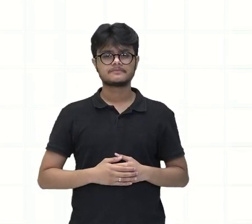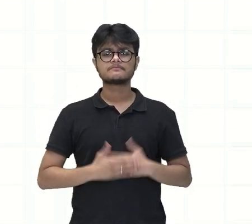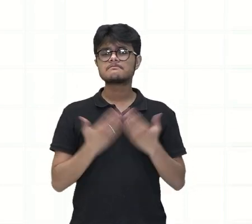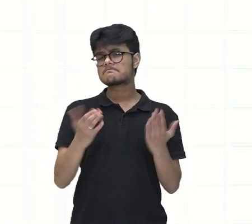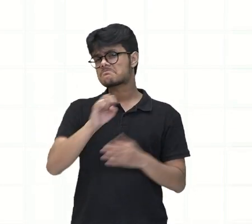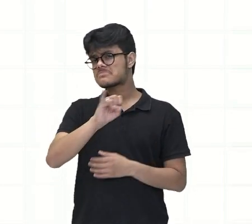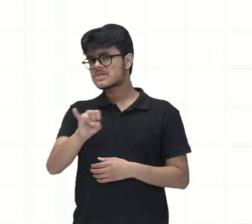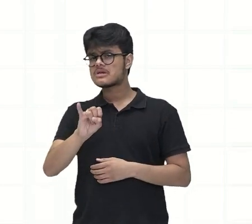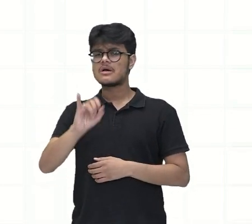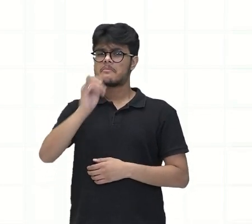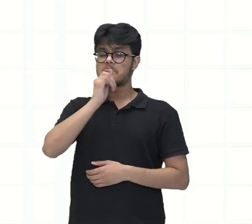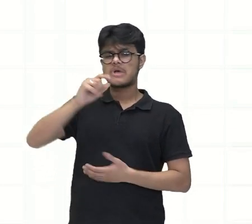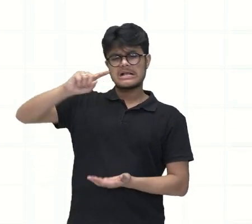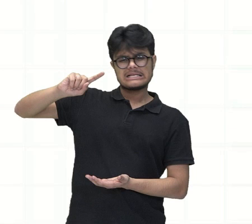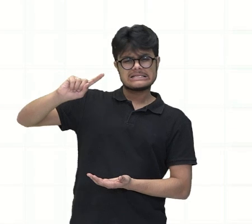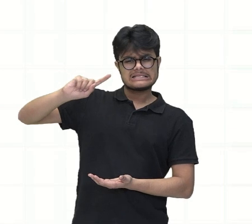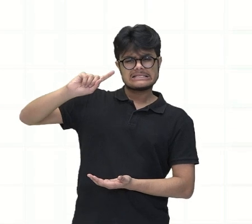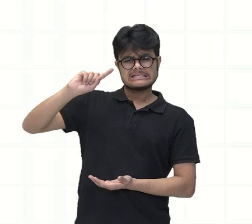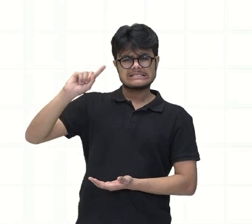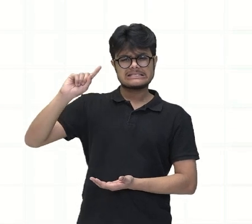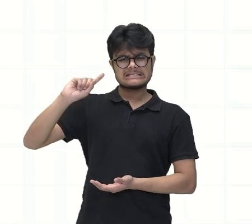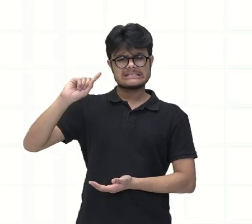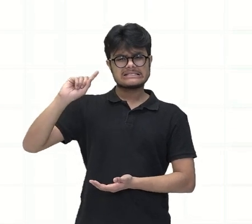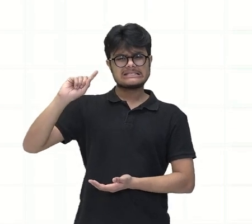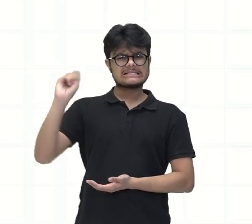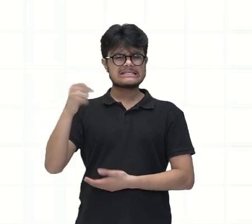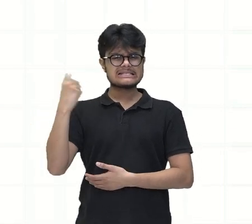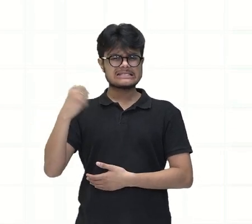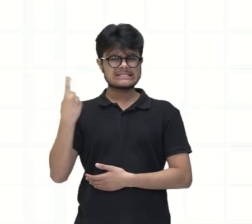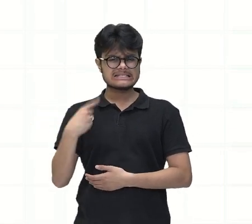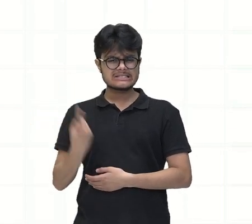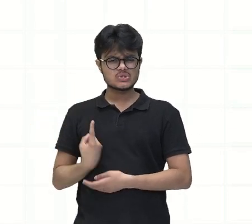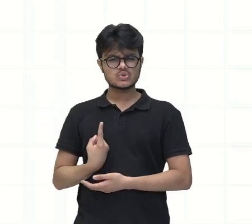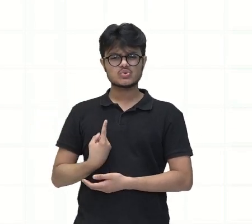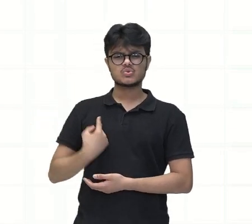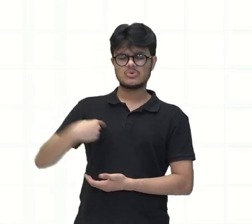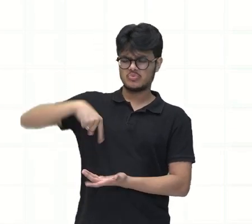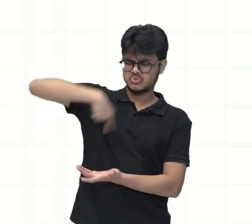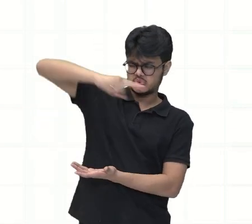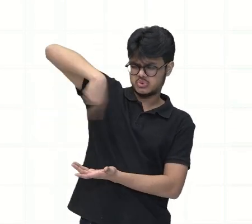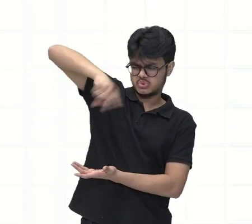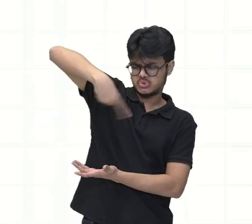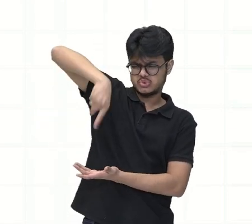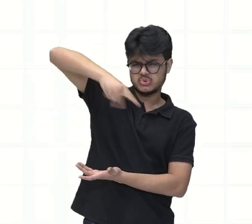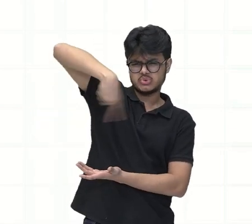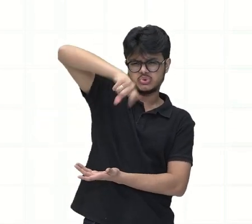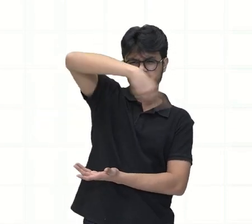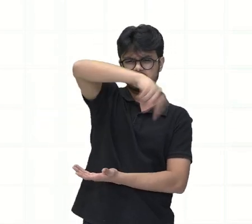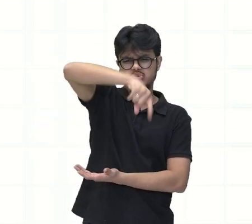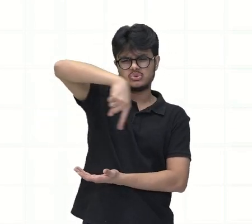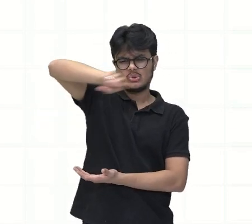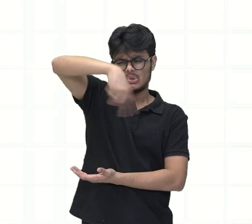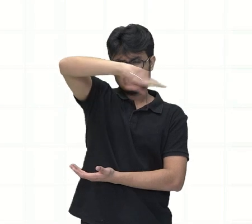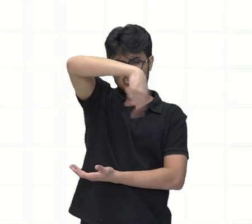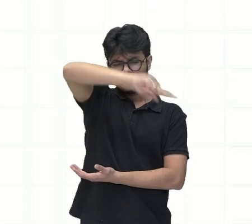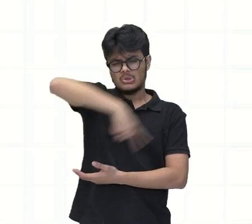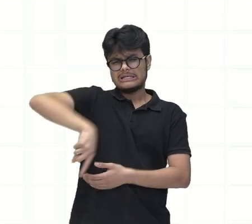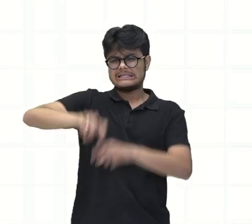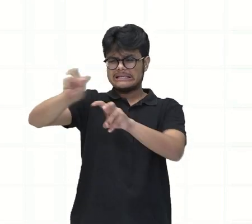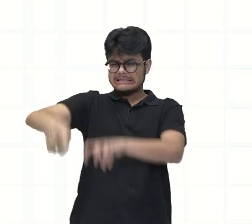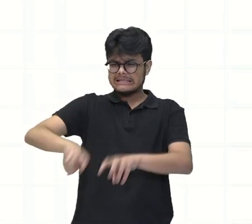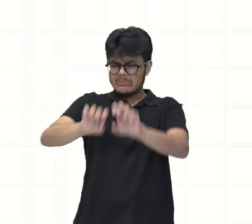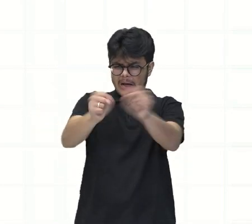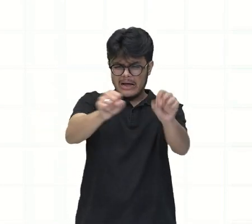esses furacões, tempestades muito fortes, essas movimentações de massas de ar podem prejudicar